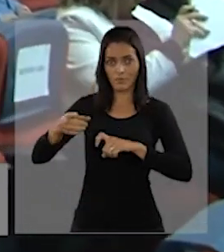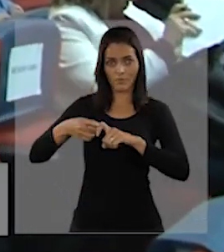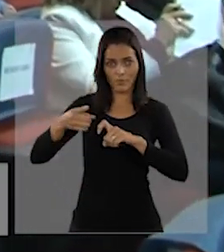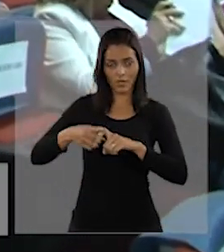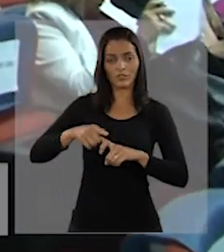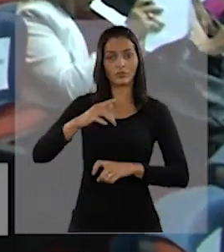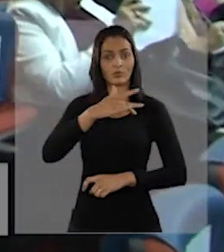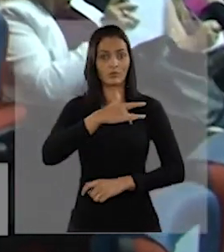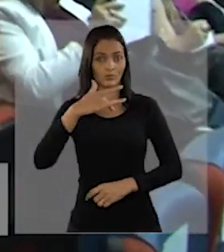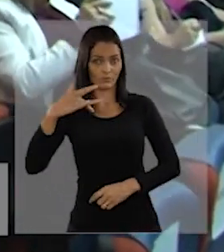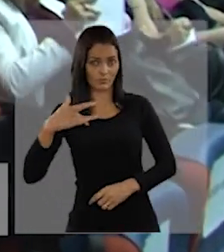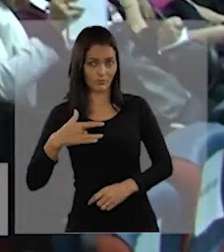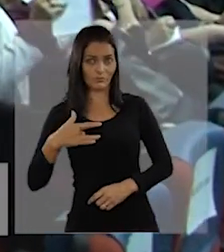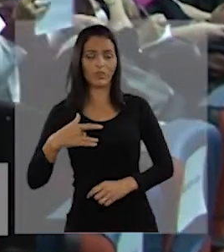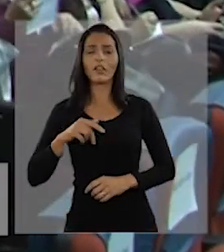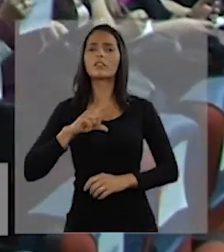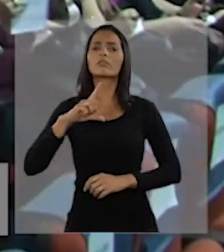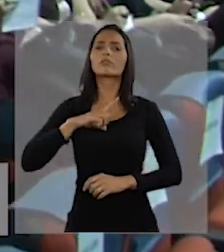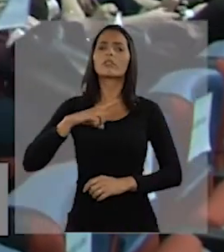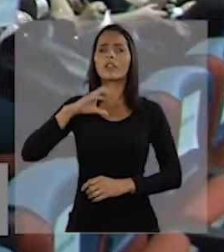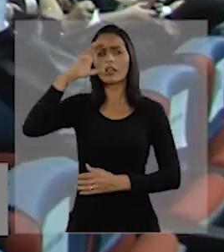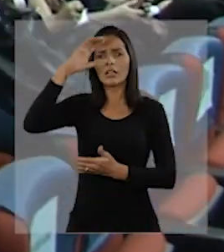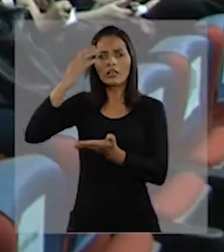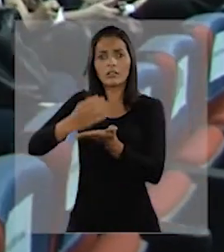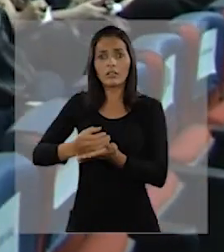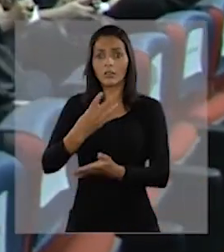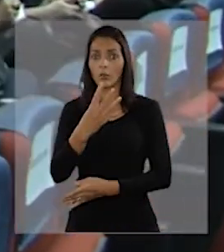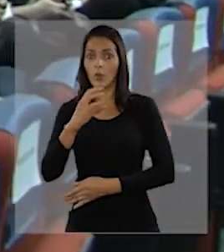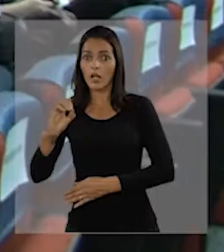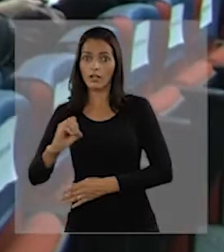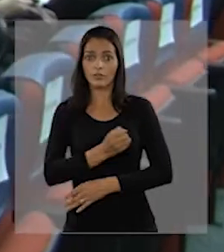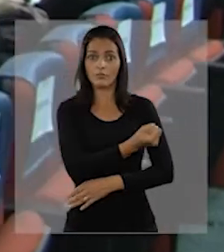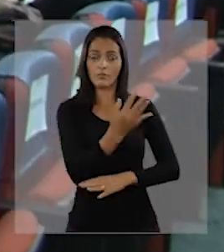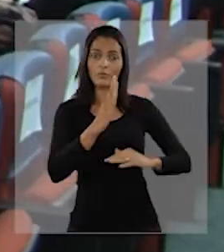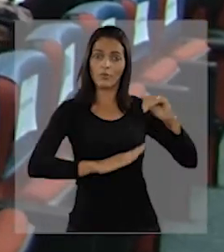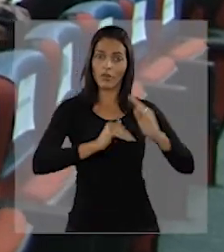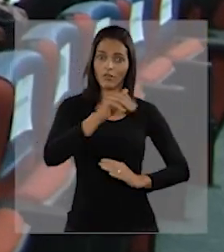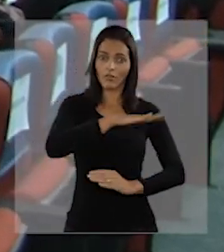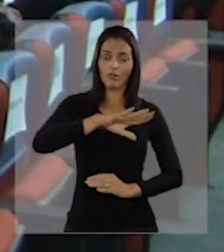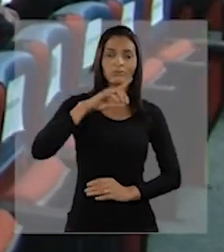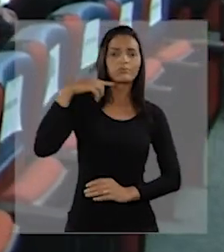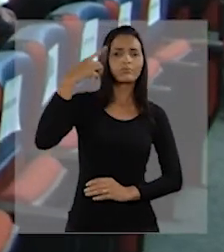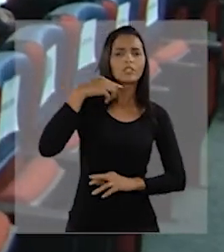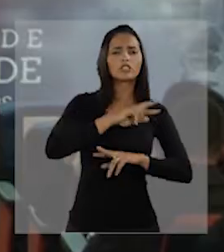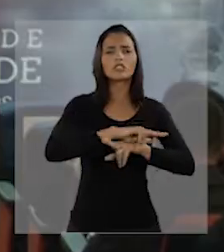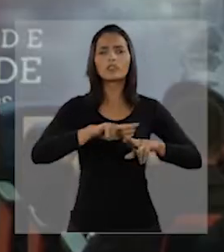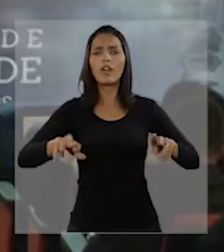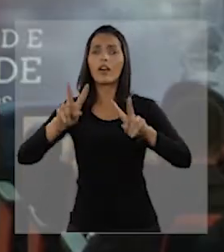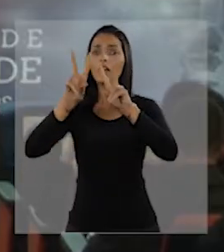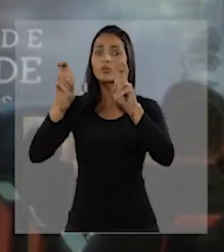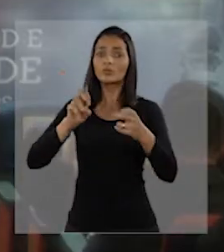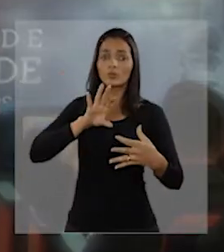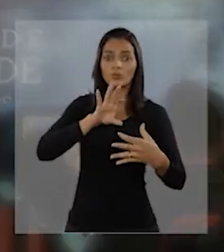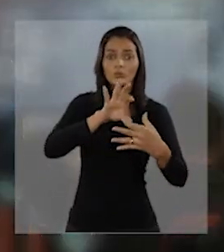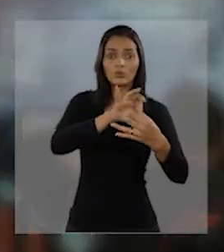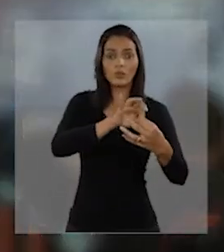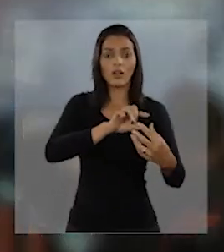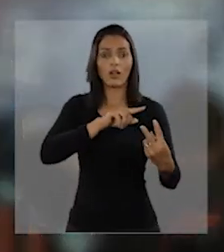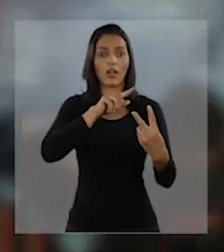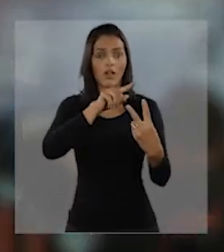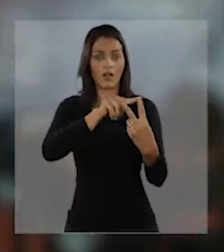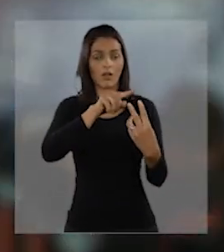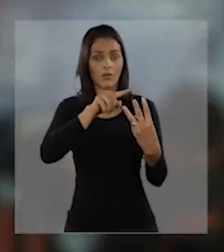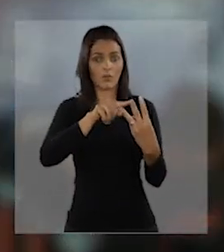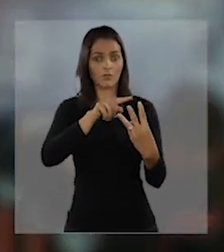e da Saúde recebeu mais de 40 teses de profissionais da advocacia sobre diversos assuntos relacionados